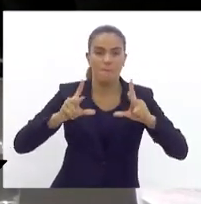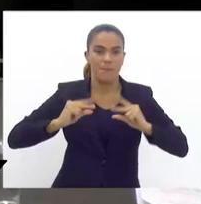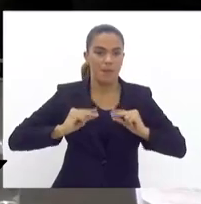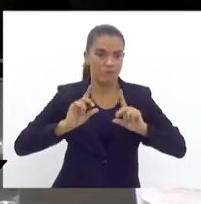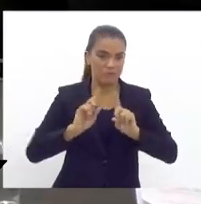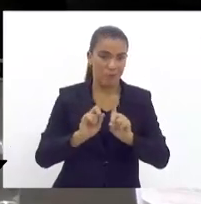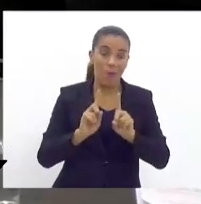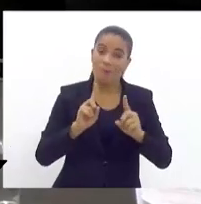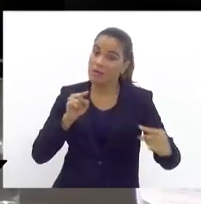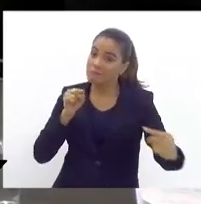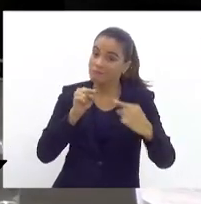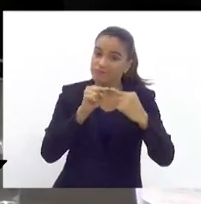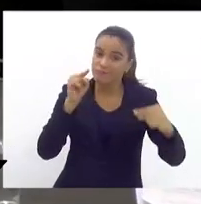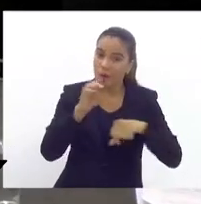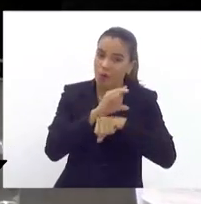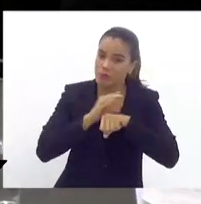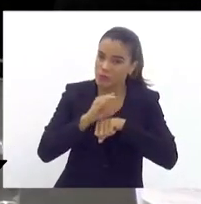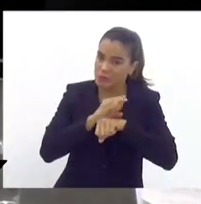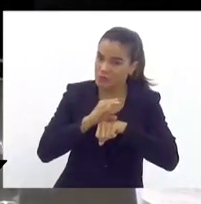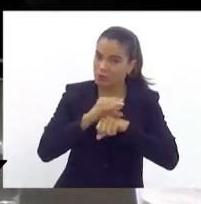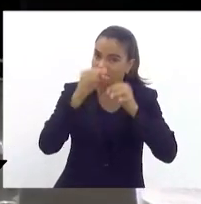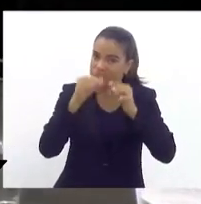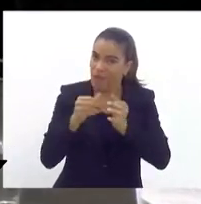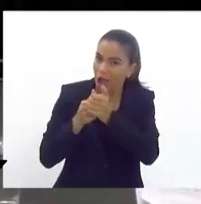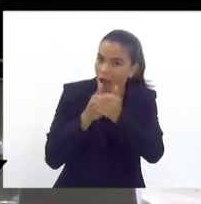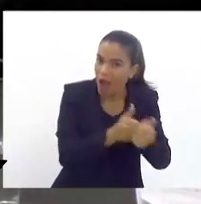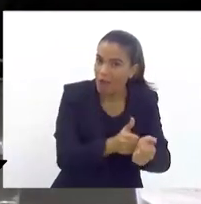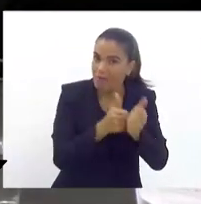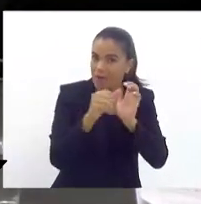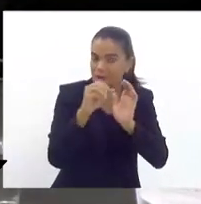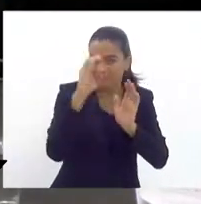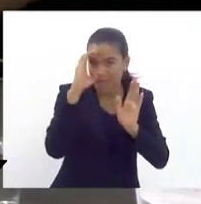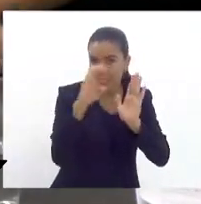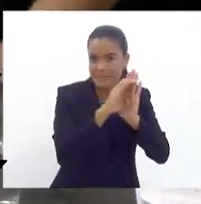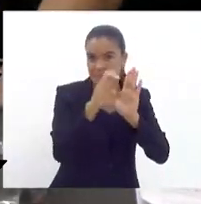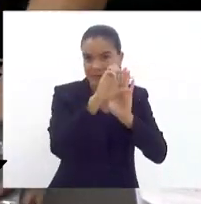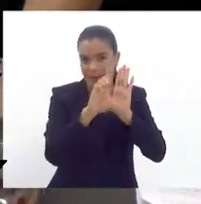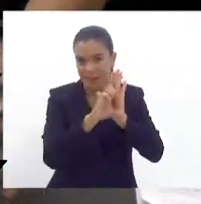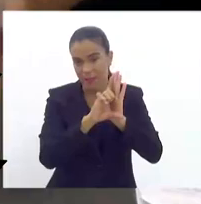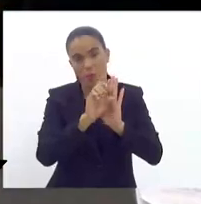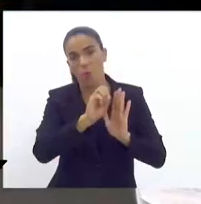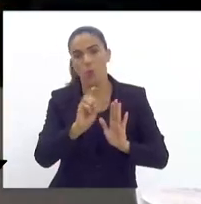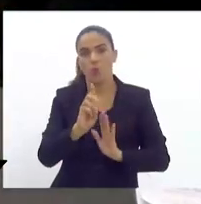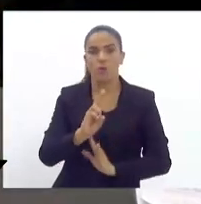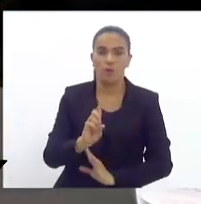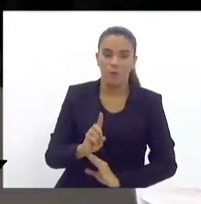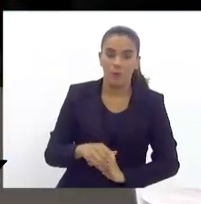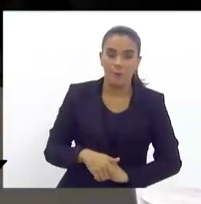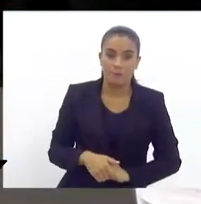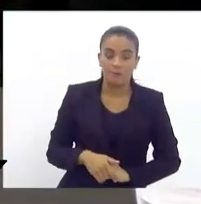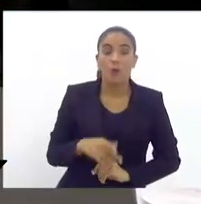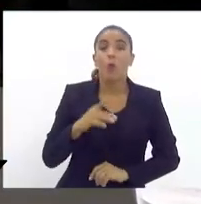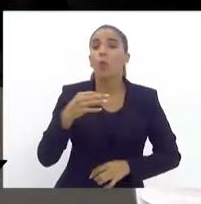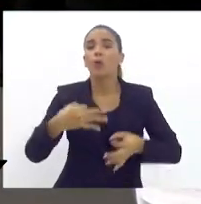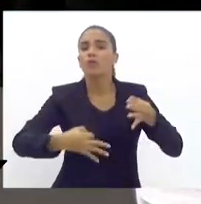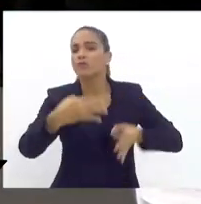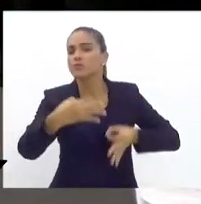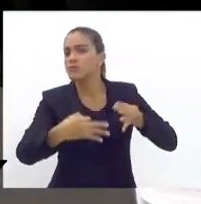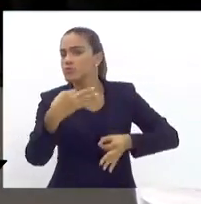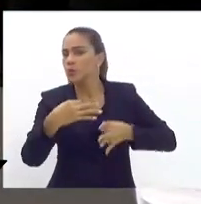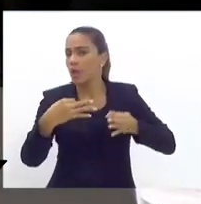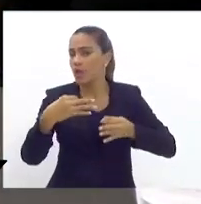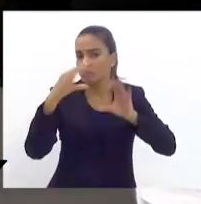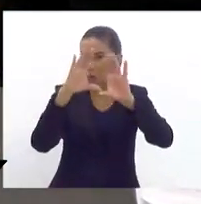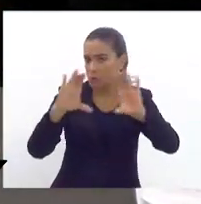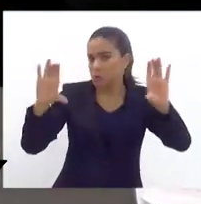da constitucionalidade, da legalidade ou não. Nesse sentido, por exemplo, o que foi julgado pelo